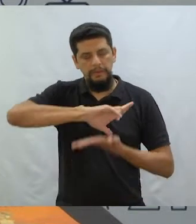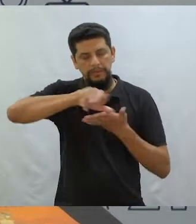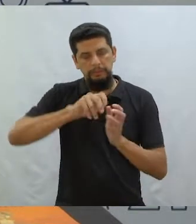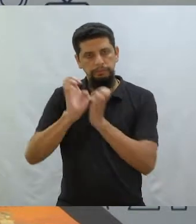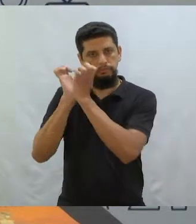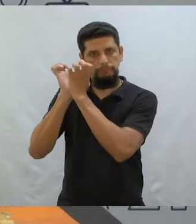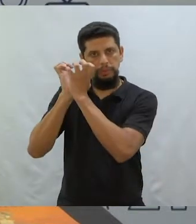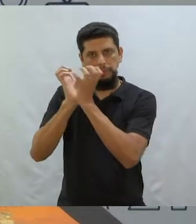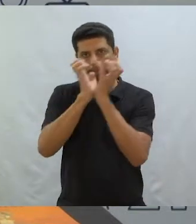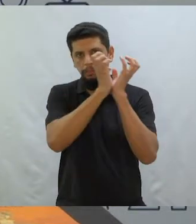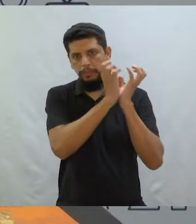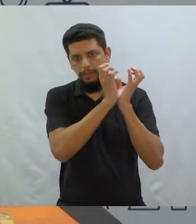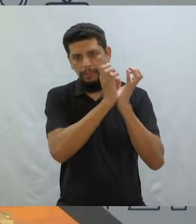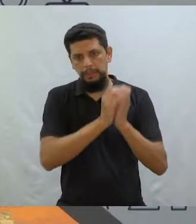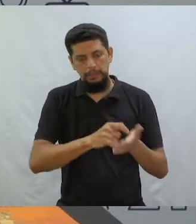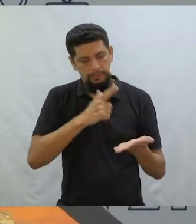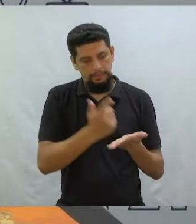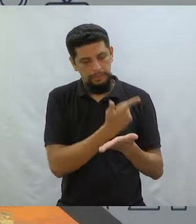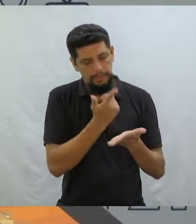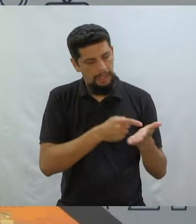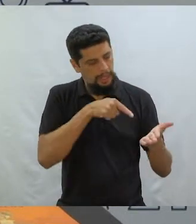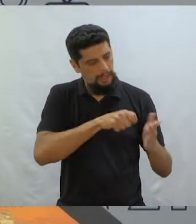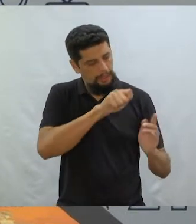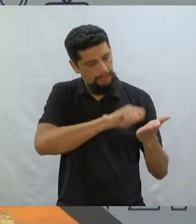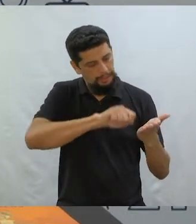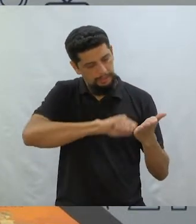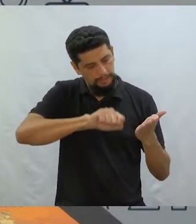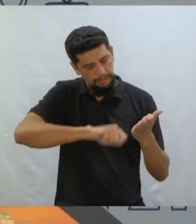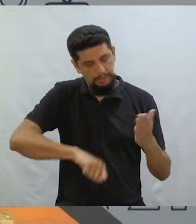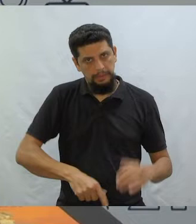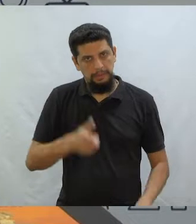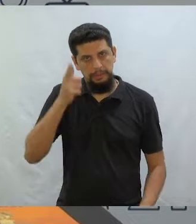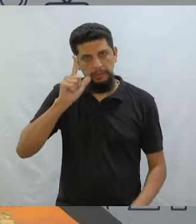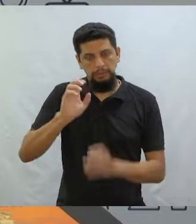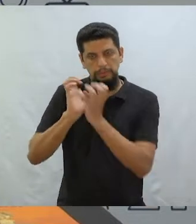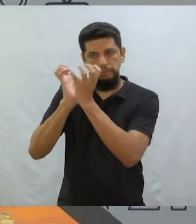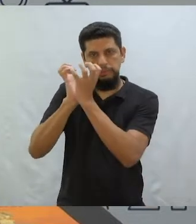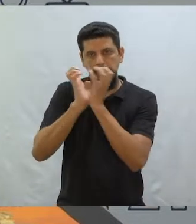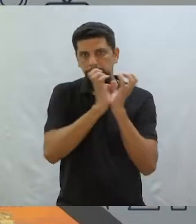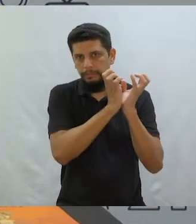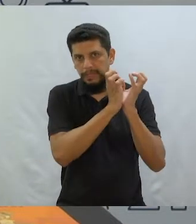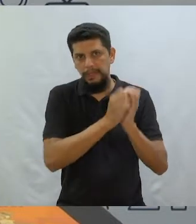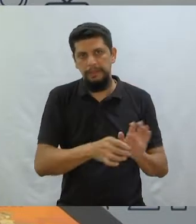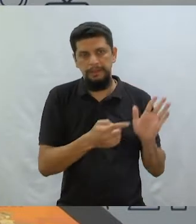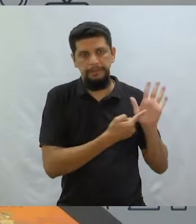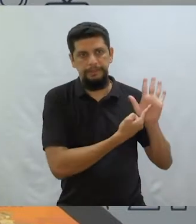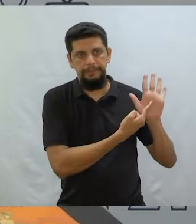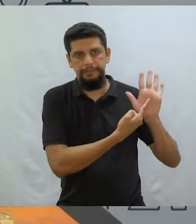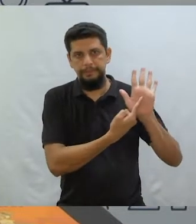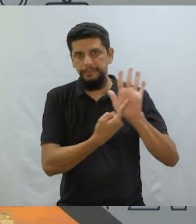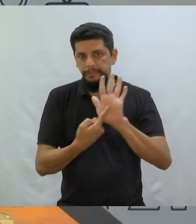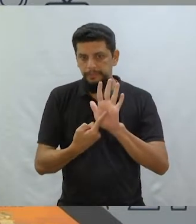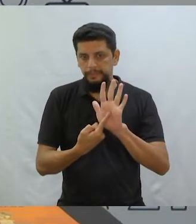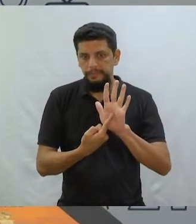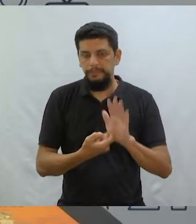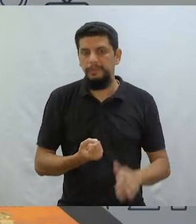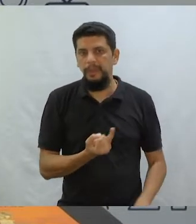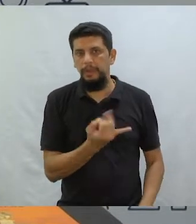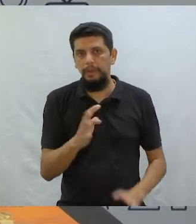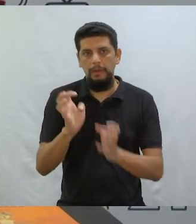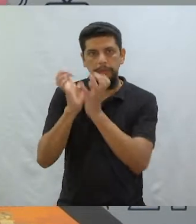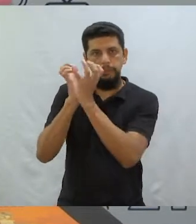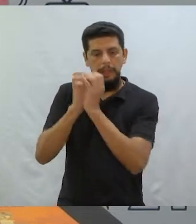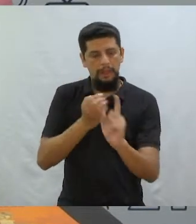prêmios certo por conta dos livros que ela escreveu ela ganhou vários prêmios trouxe para vocês alguns Então olha